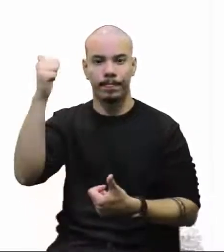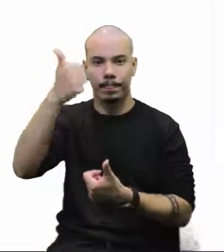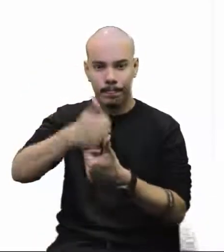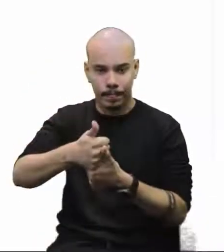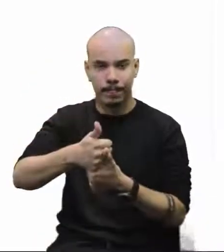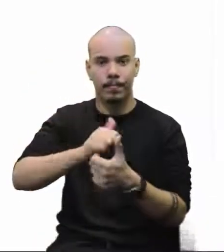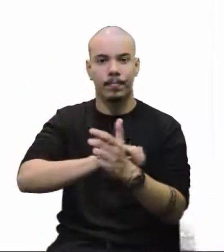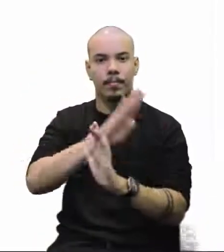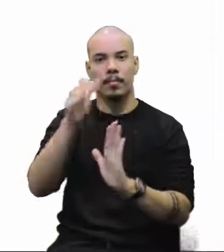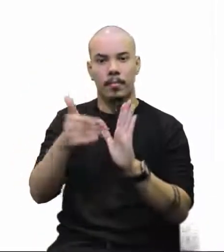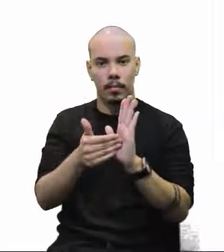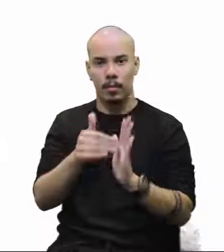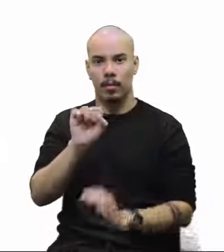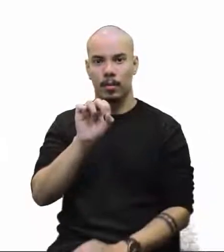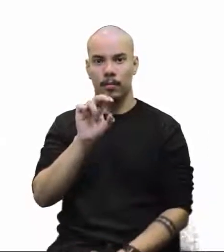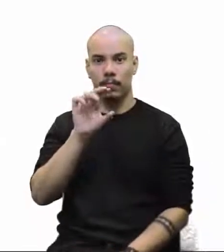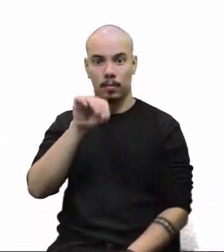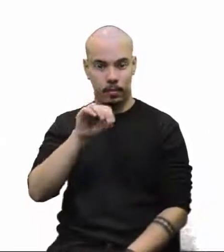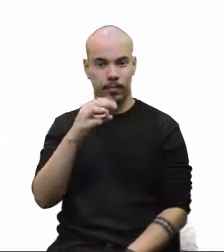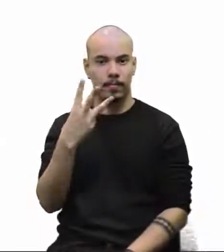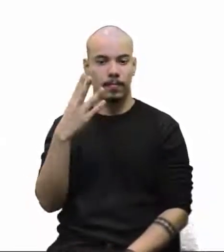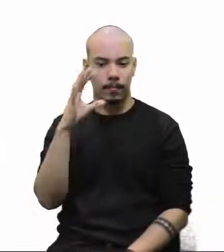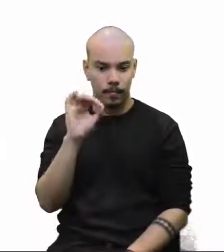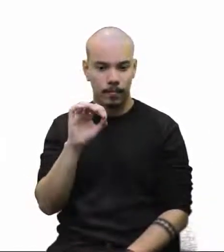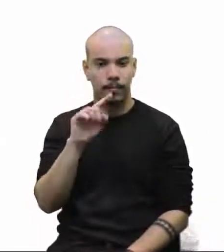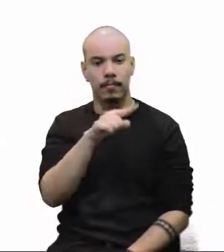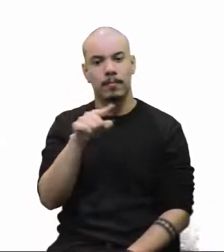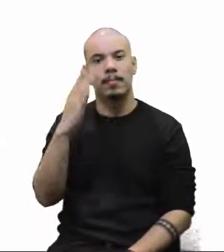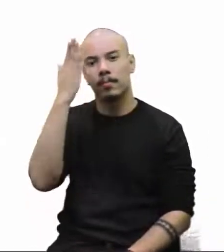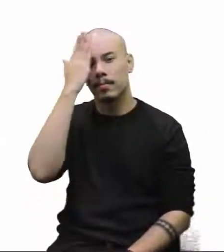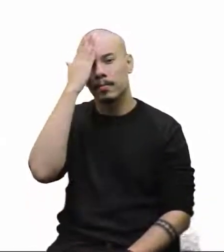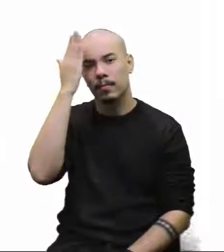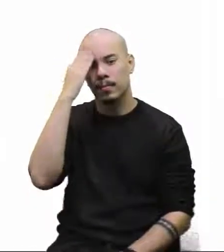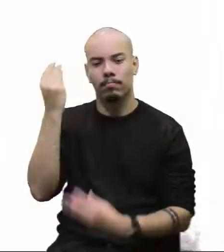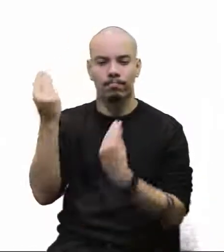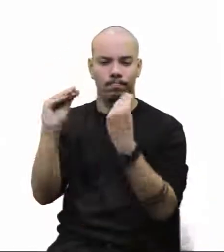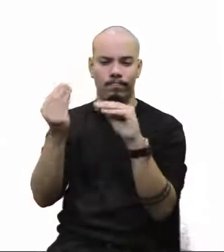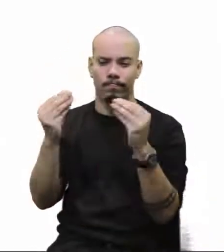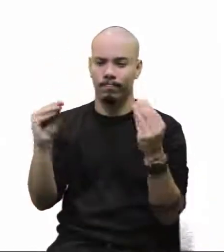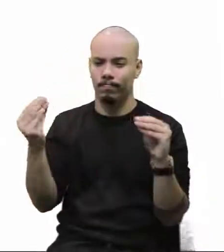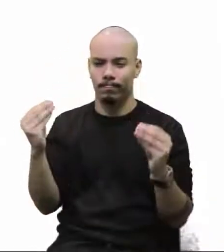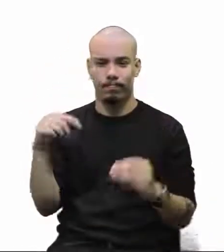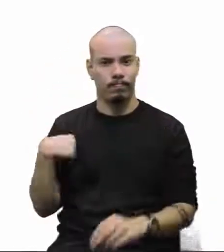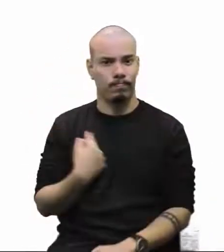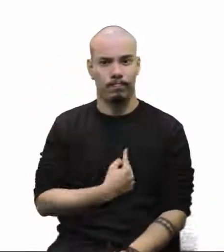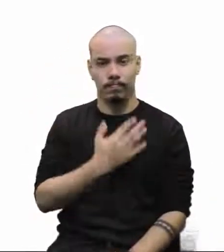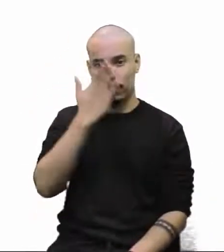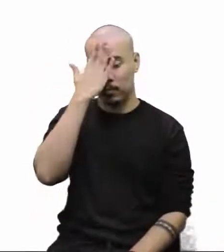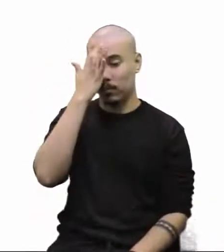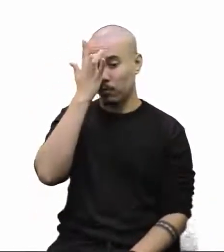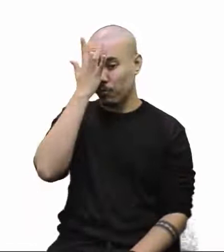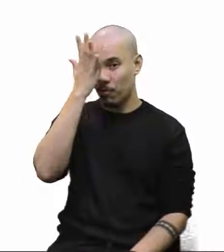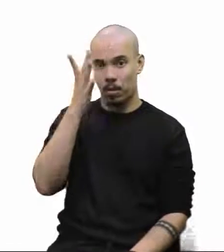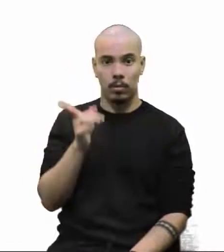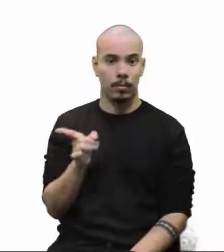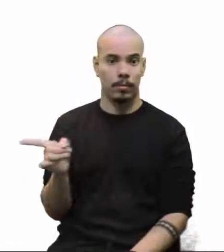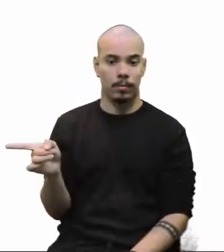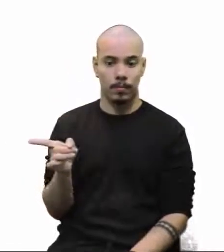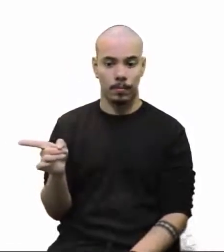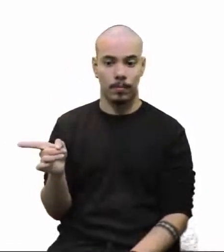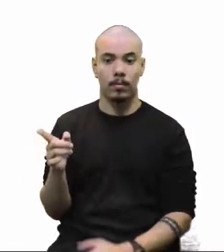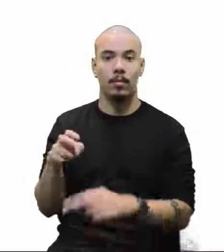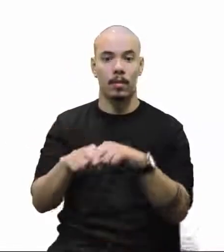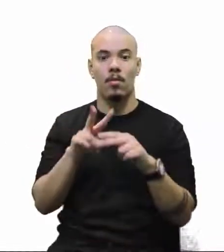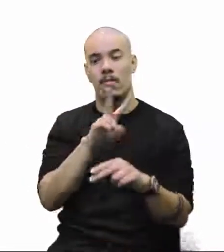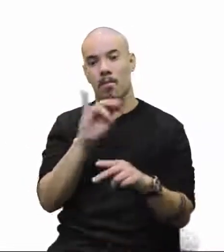substituindo, seno de 30, isso aqui é os ângulos notáveis, 0,5, né? Mais fáceis. Então, você